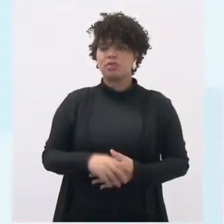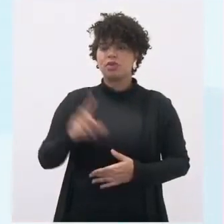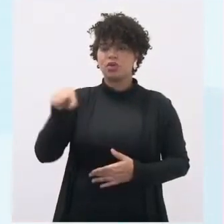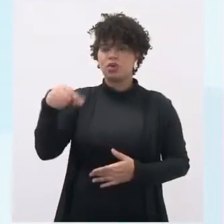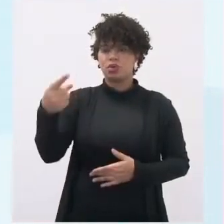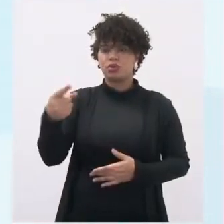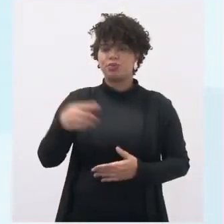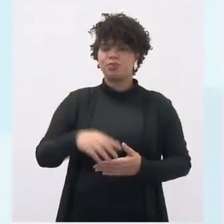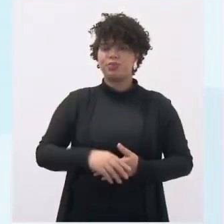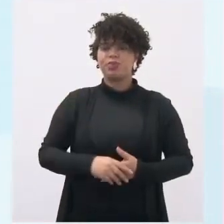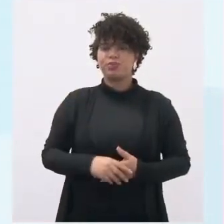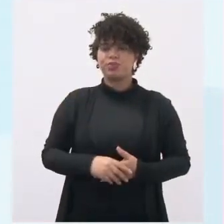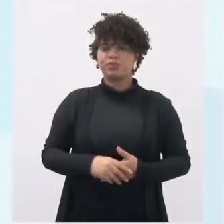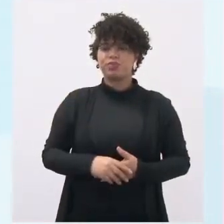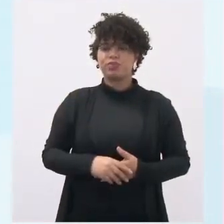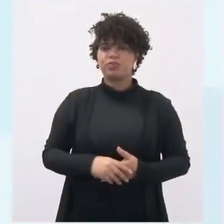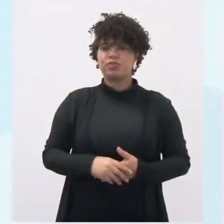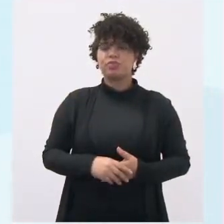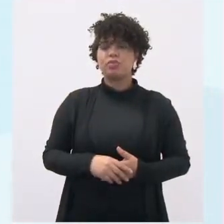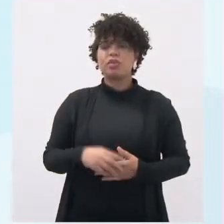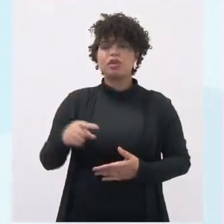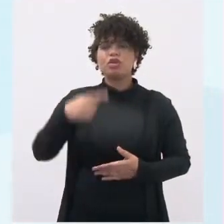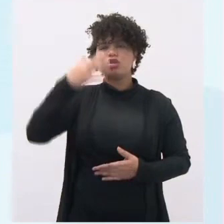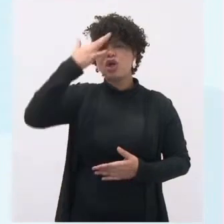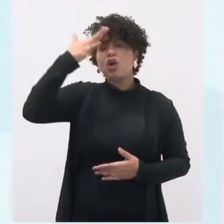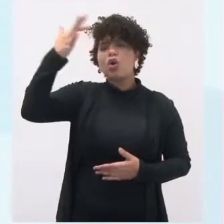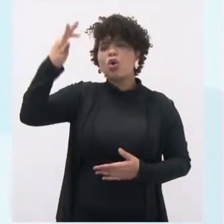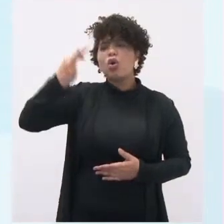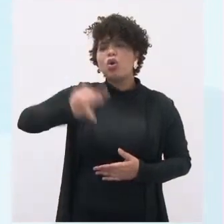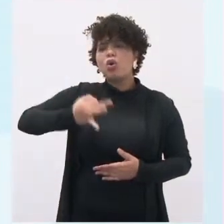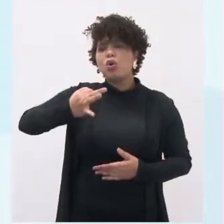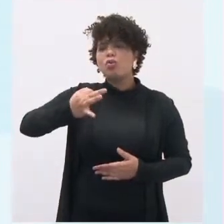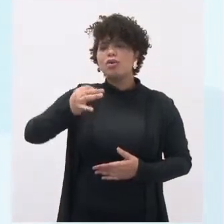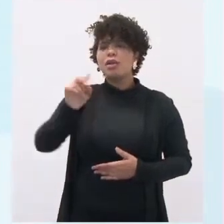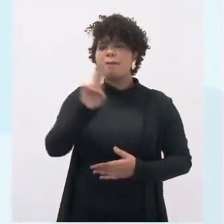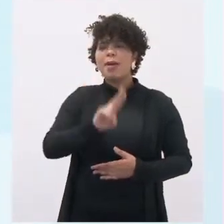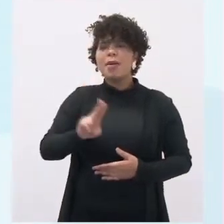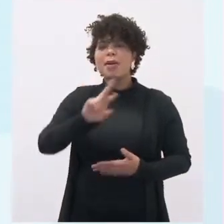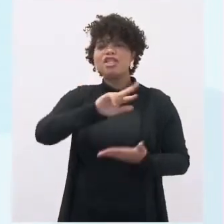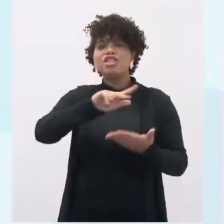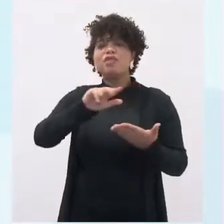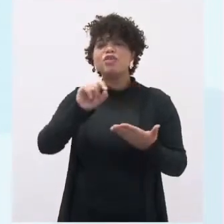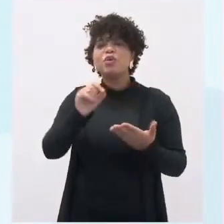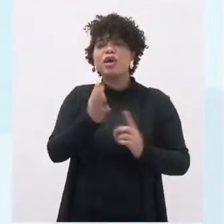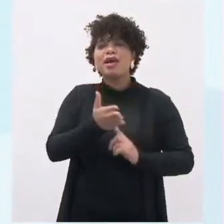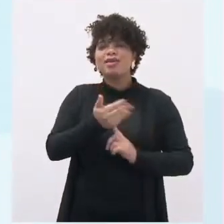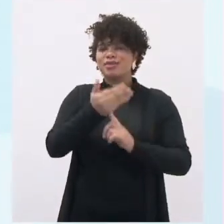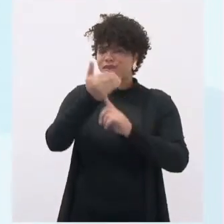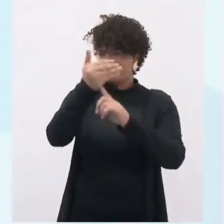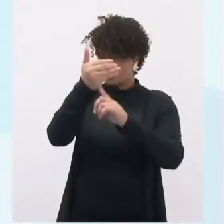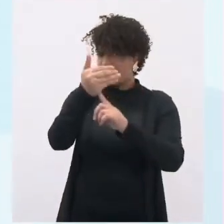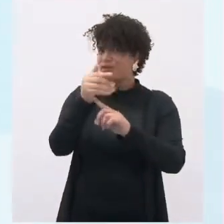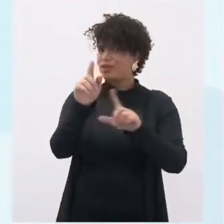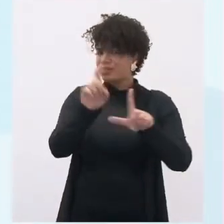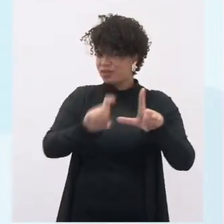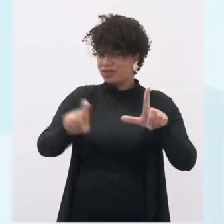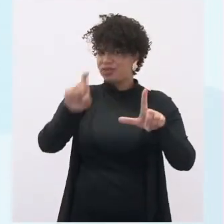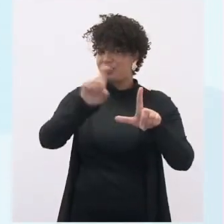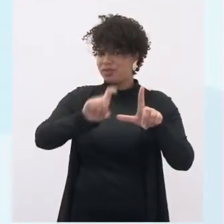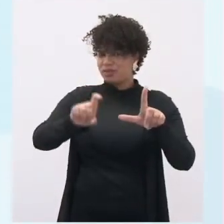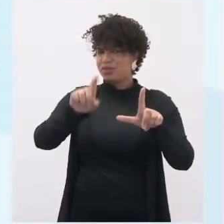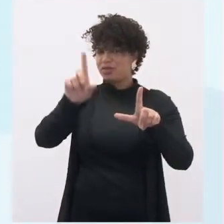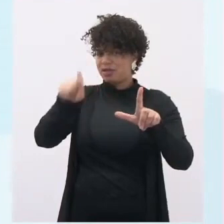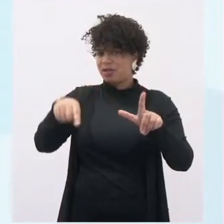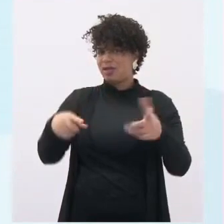nessa questão, que é a competência de se compreender, utilizar e criar tecnologias digitais. Ou seja, não além só